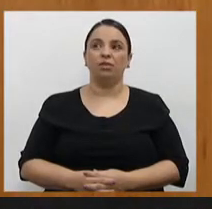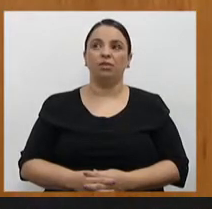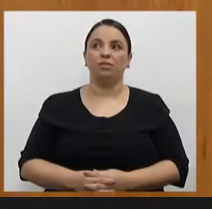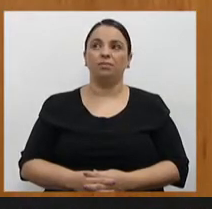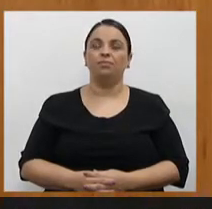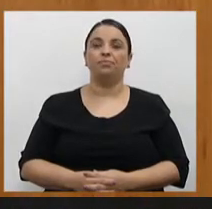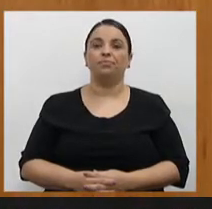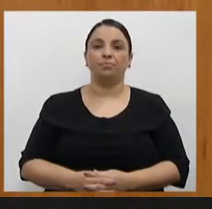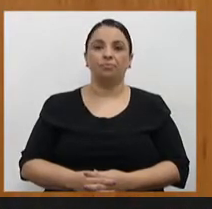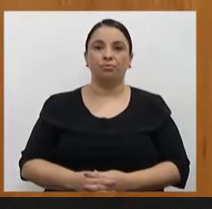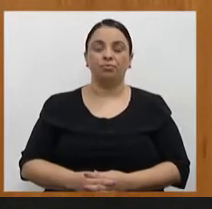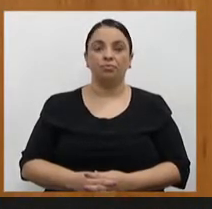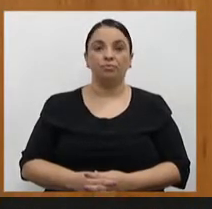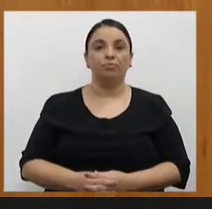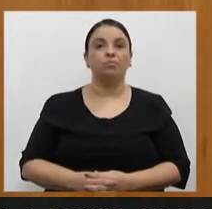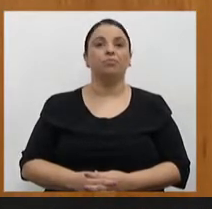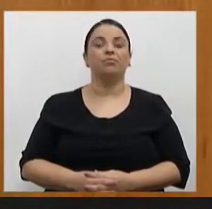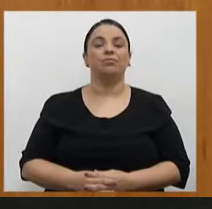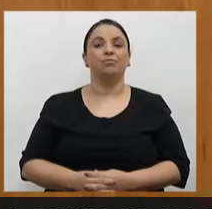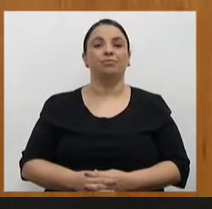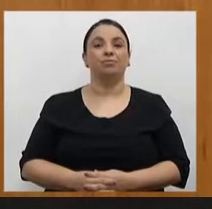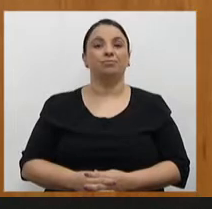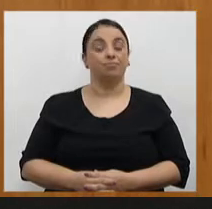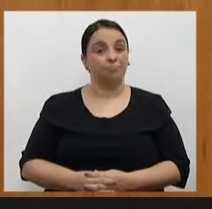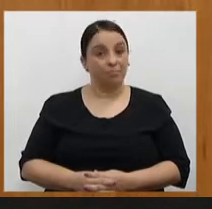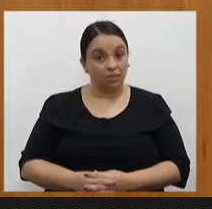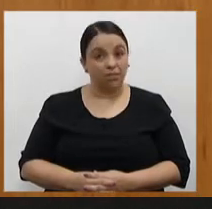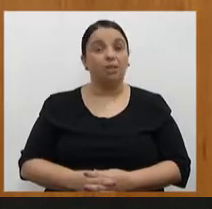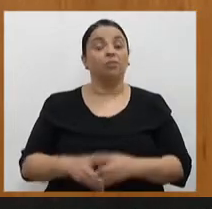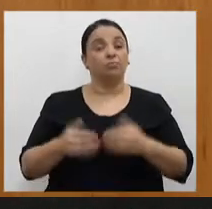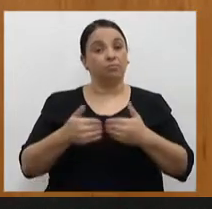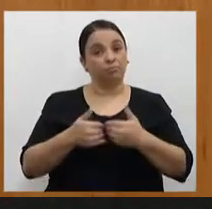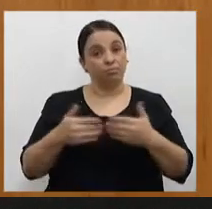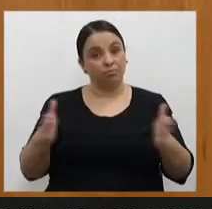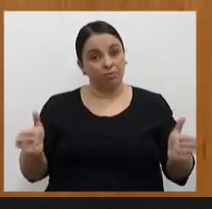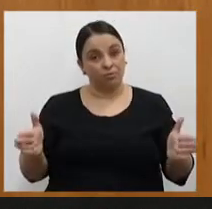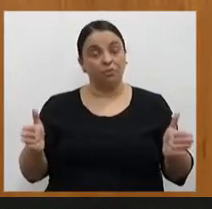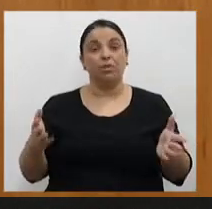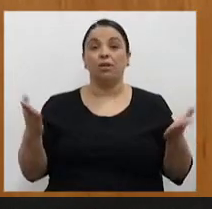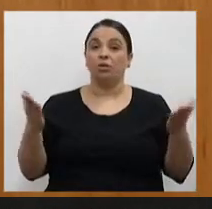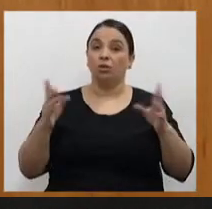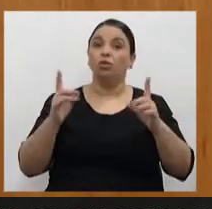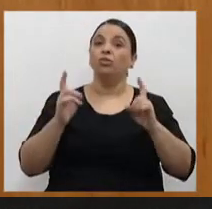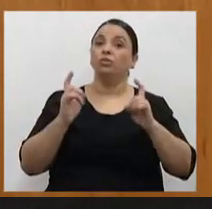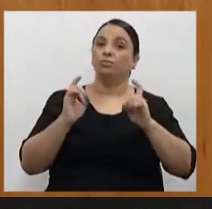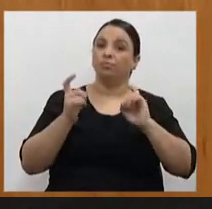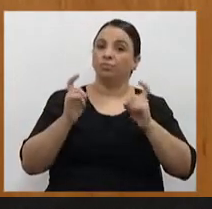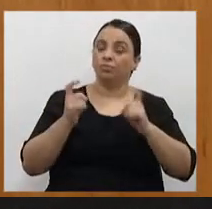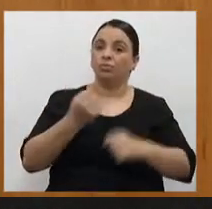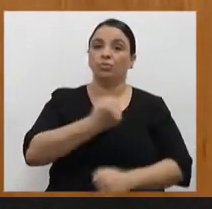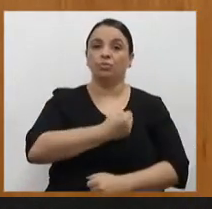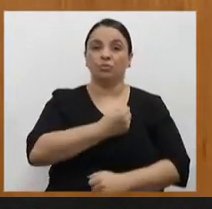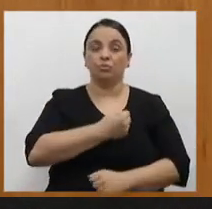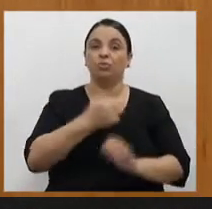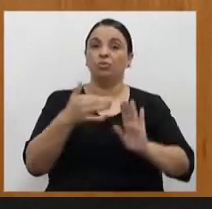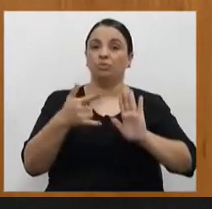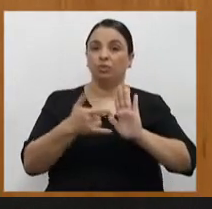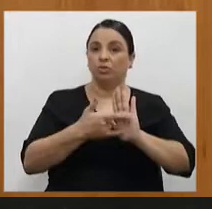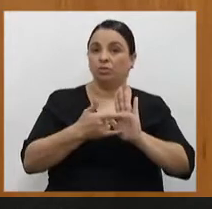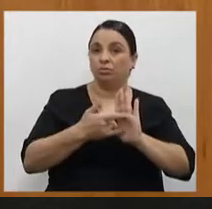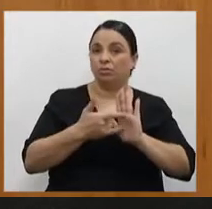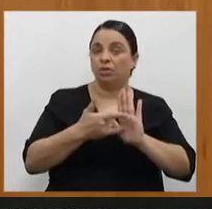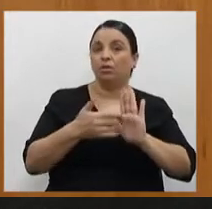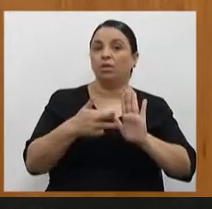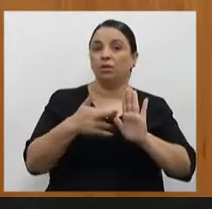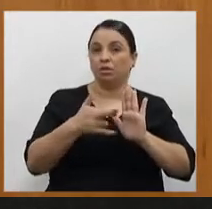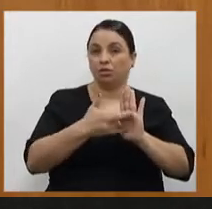Muito bem, vamos dar início, então, à nossa reunião, né, com o número regimental. Declaro aqui aberta